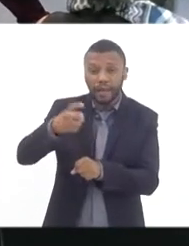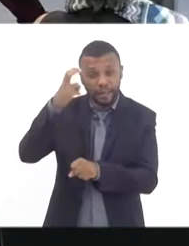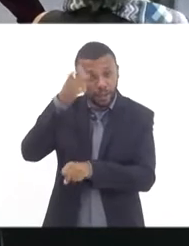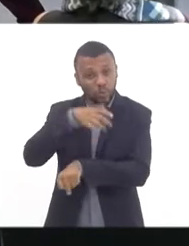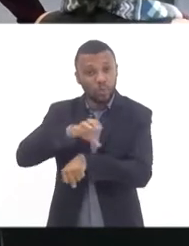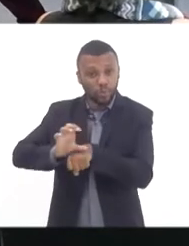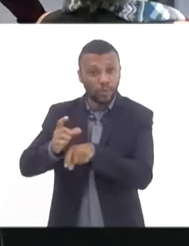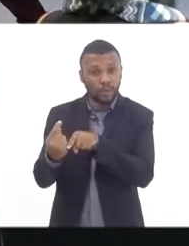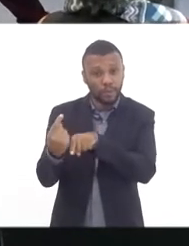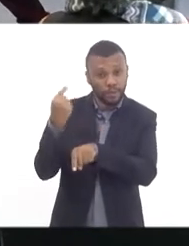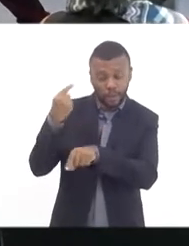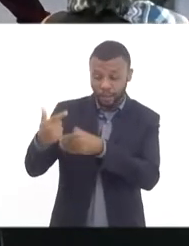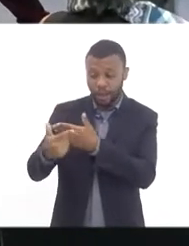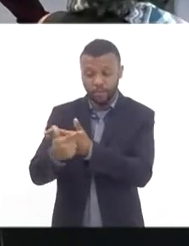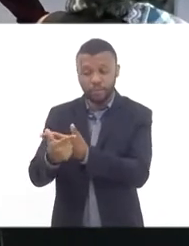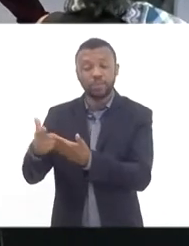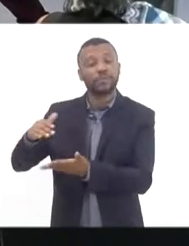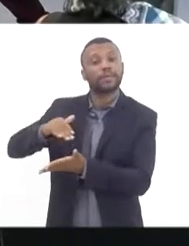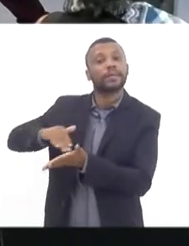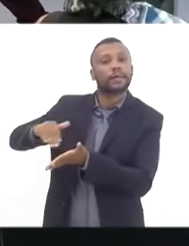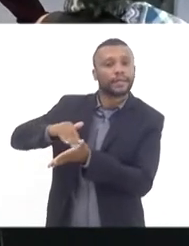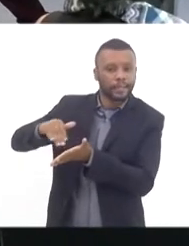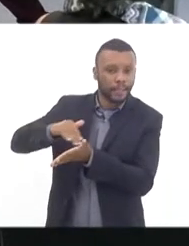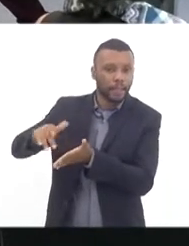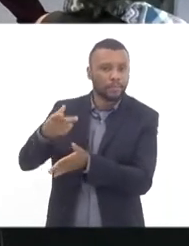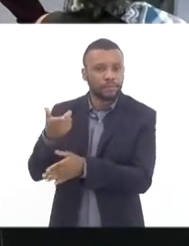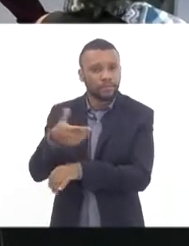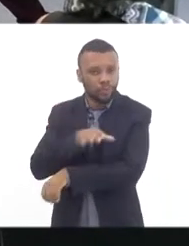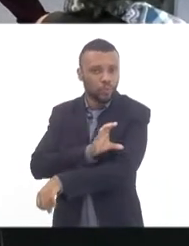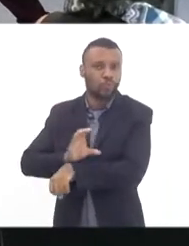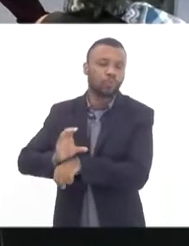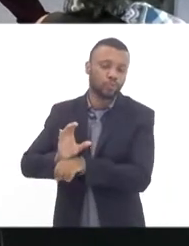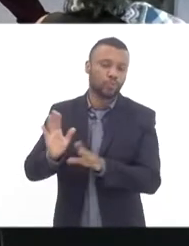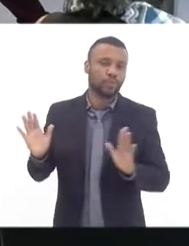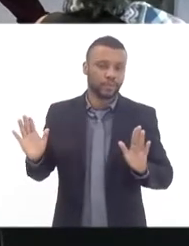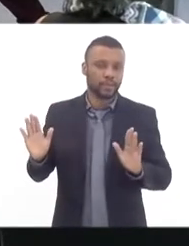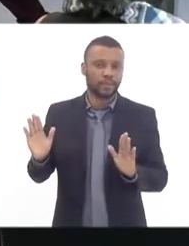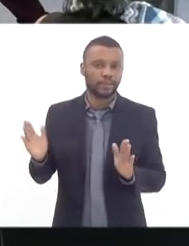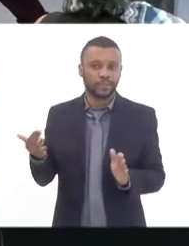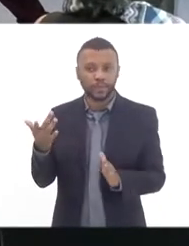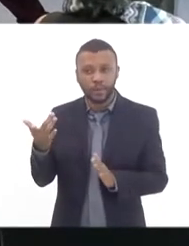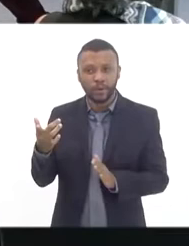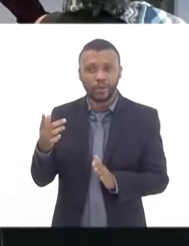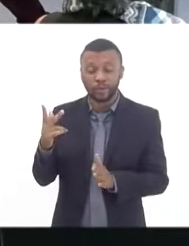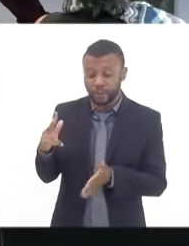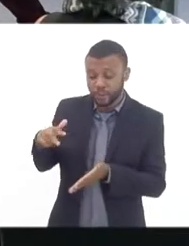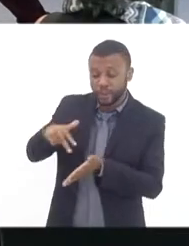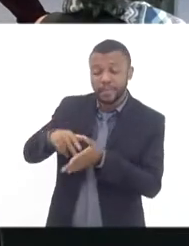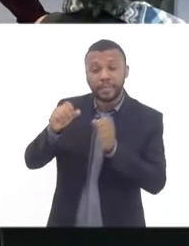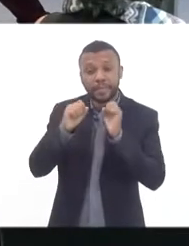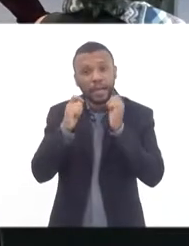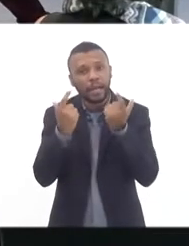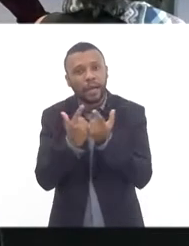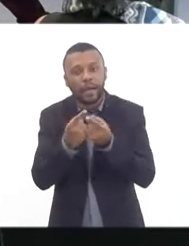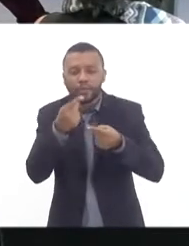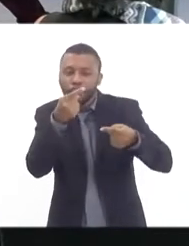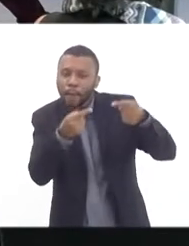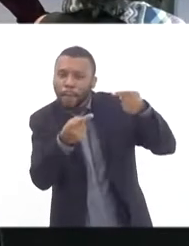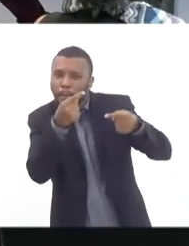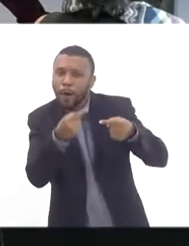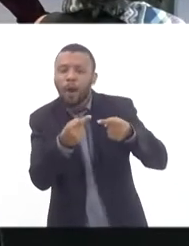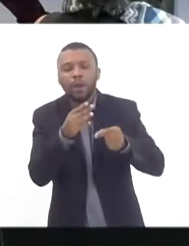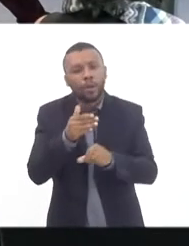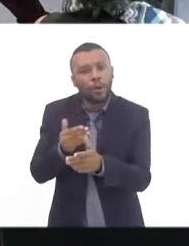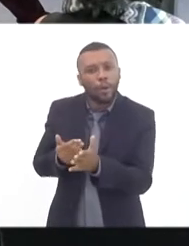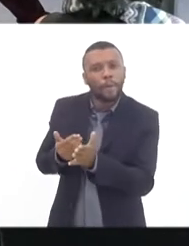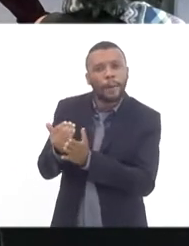Né? Ele sabe a importância disso daí, chega aqui na Assembleia, automaticamente ele começa a colocar em